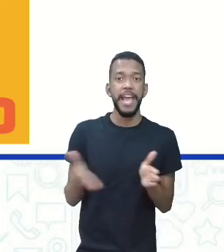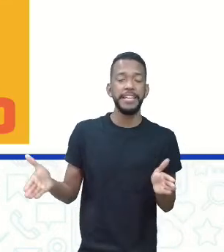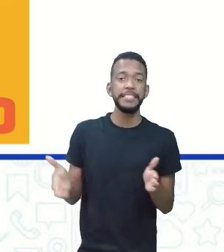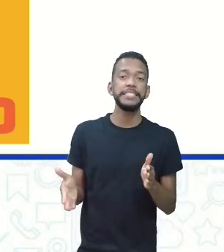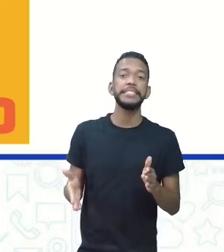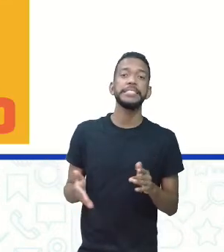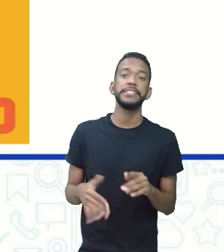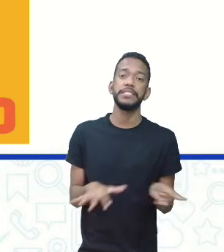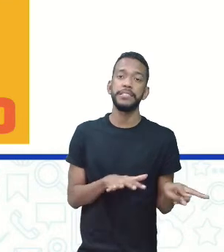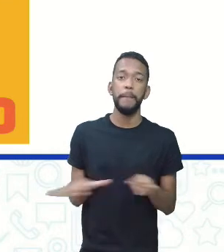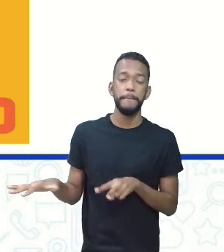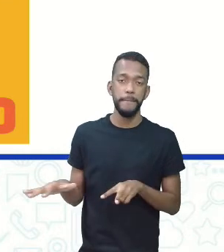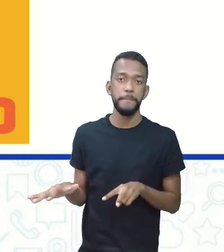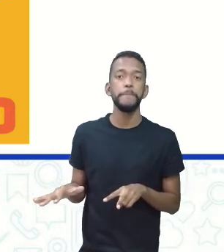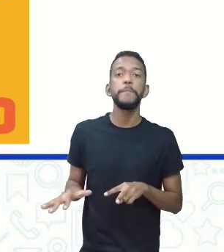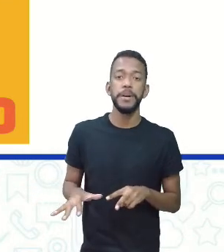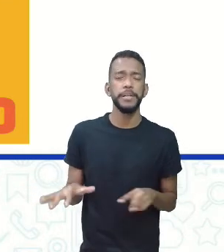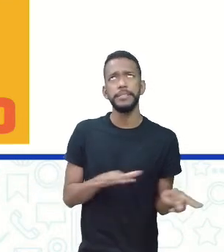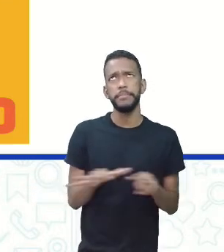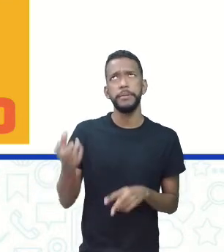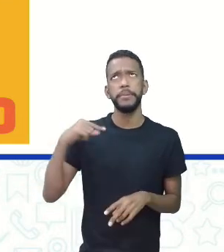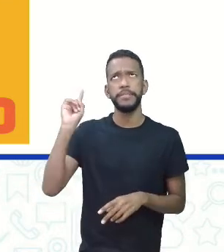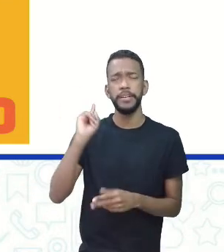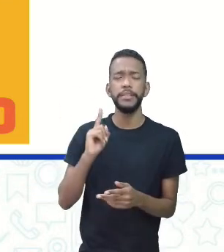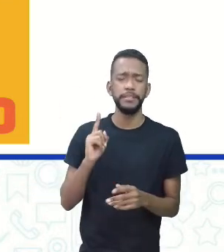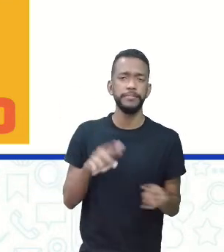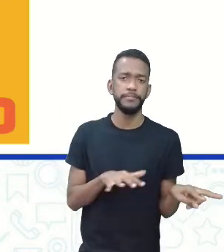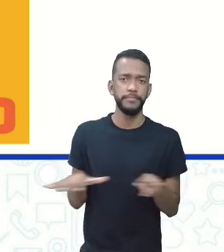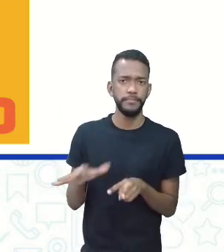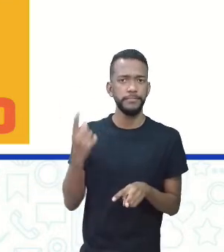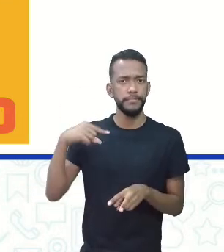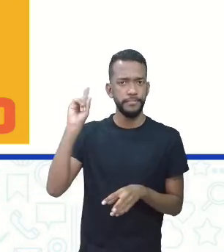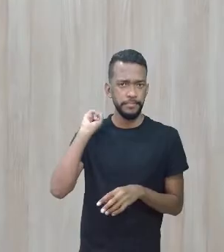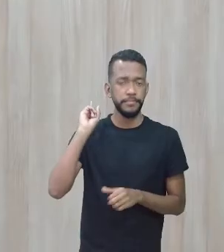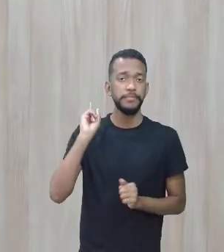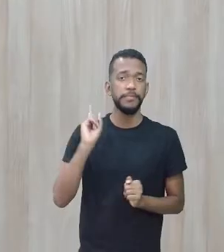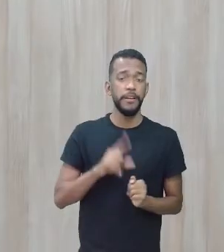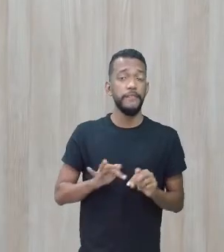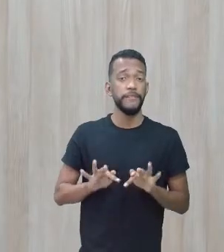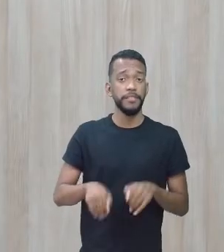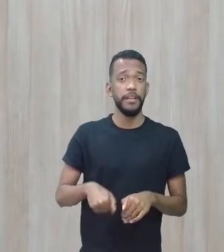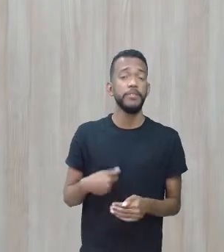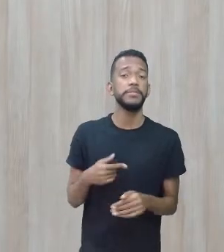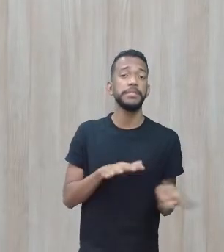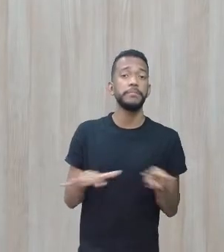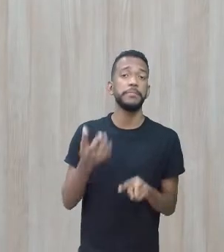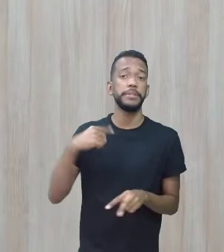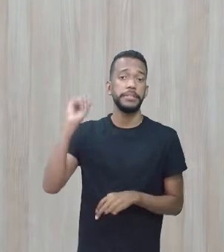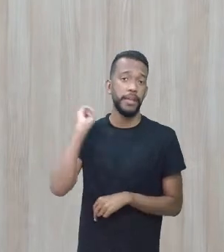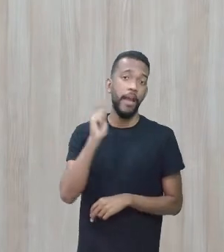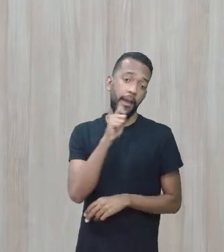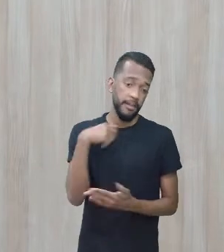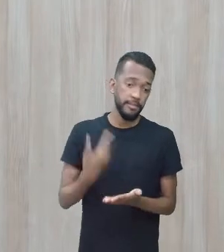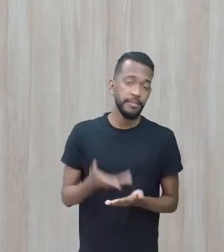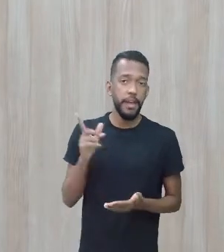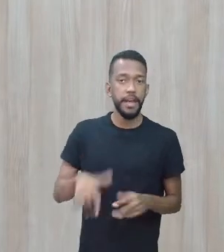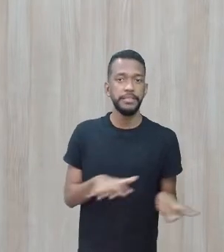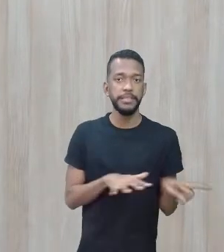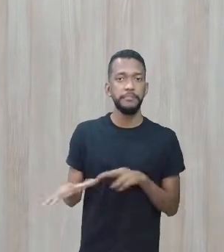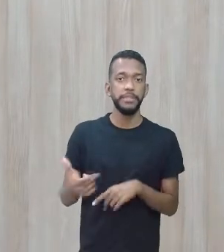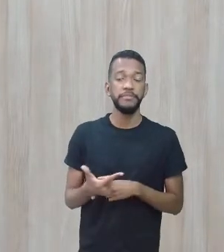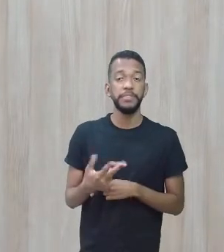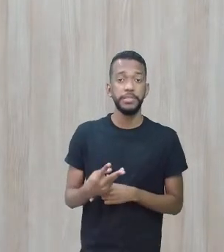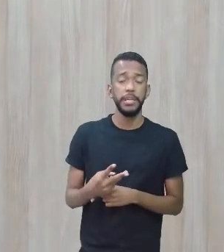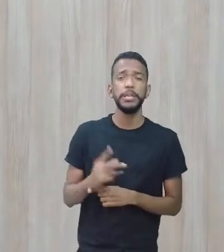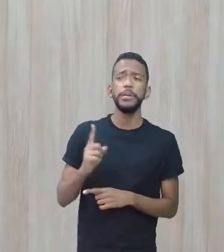semana passada que a gente está trabalhando, essa foi a aula finalzinho, né, da semana passada, ainda é a semana 23, tá certo? Para os